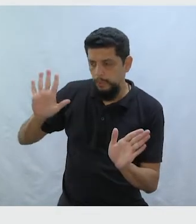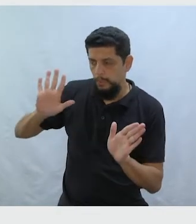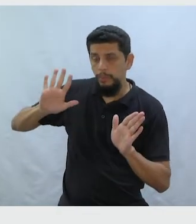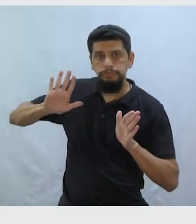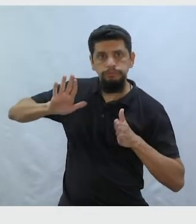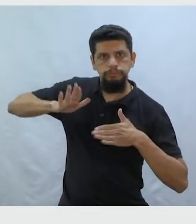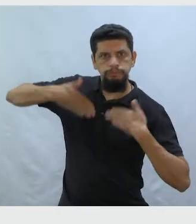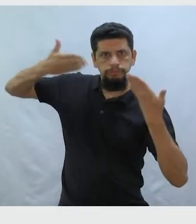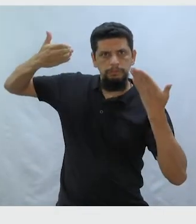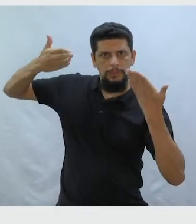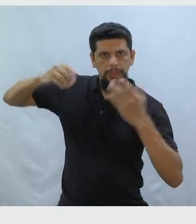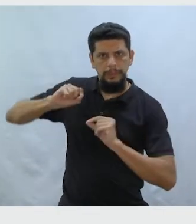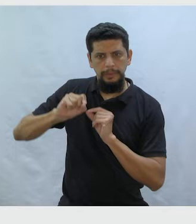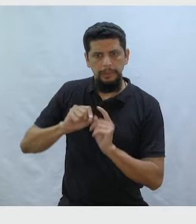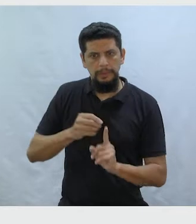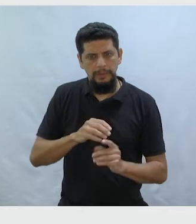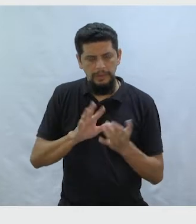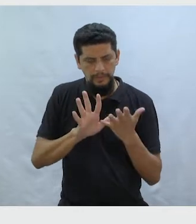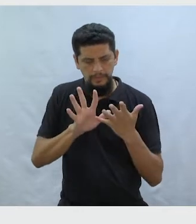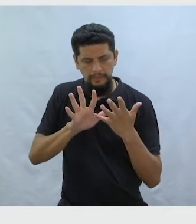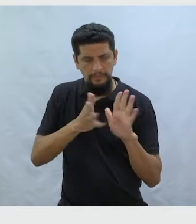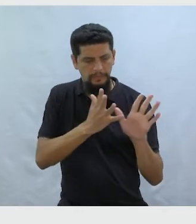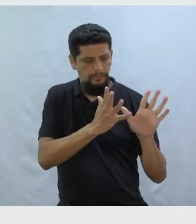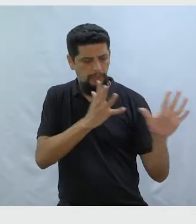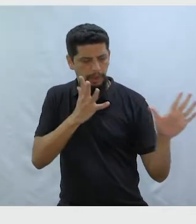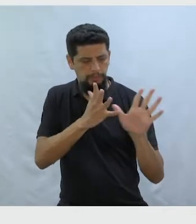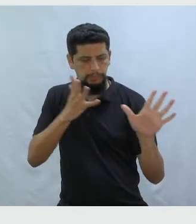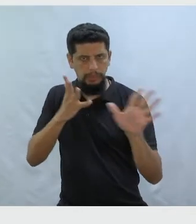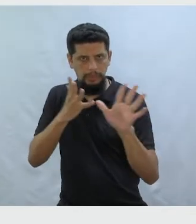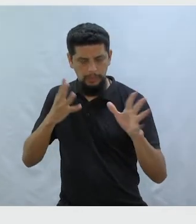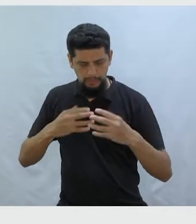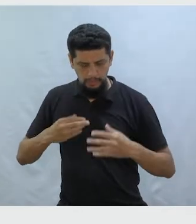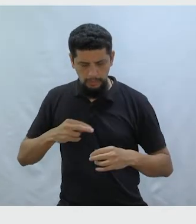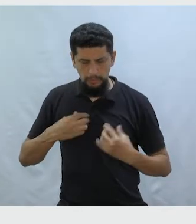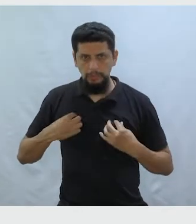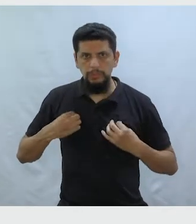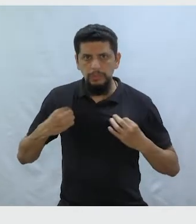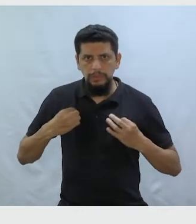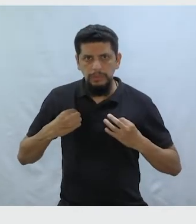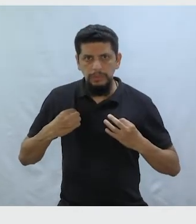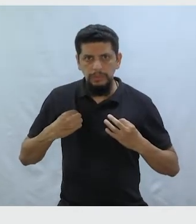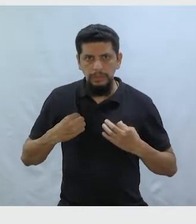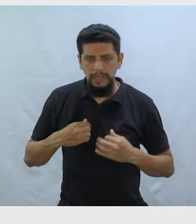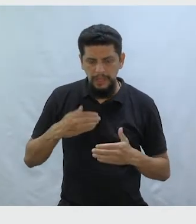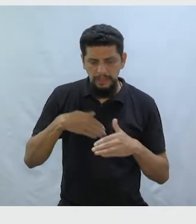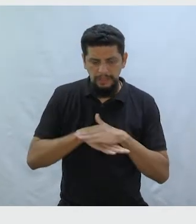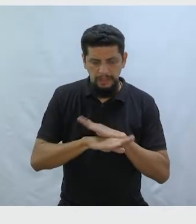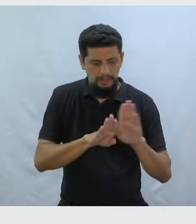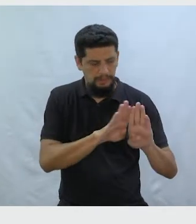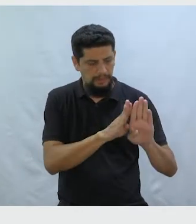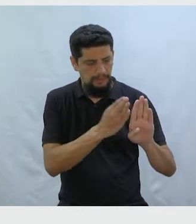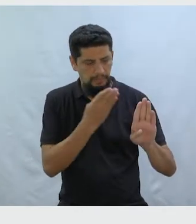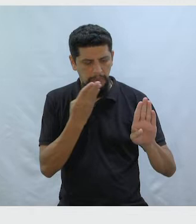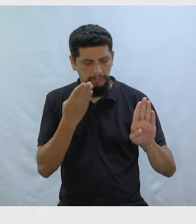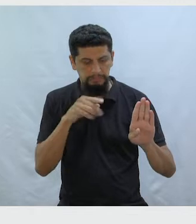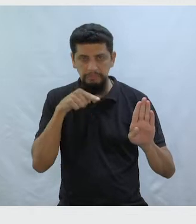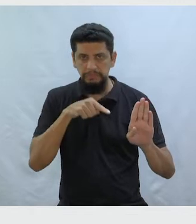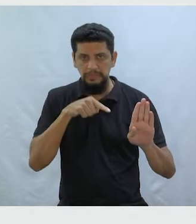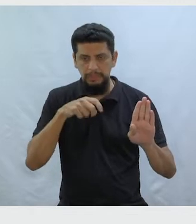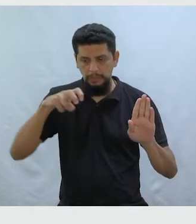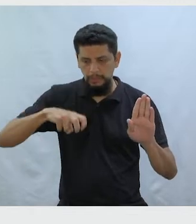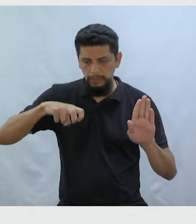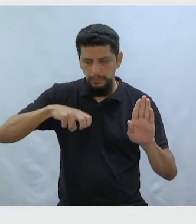o maior susto com aquela fila de crianças de pijama que entravam Pela Porta da